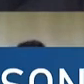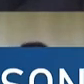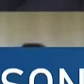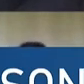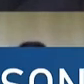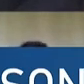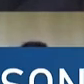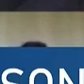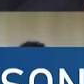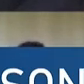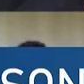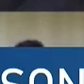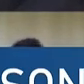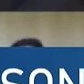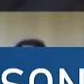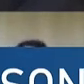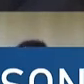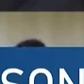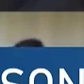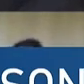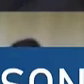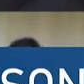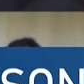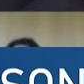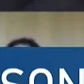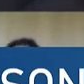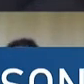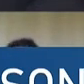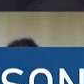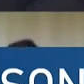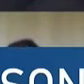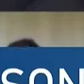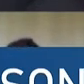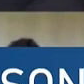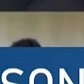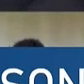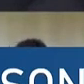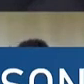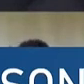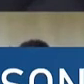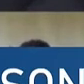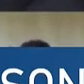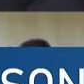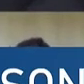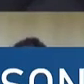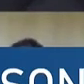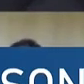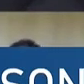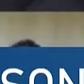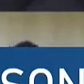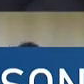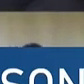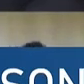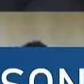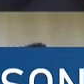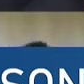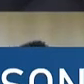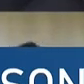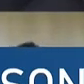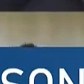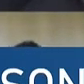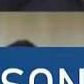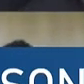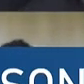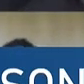esse evento de enorme importância, que é a ocorrência da delação premiada, a confirmação de outros personagens, a confirmação